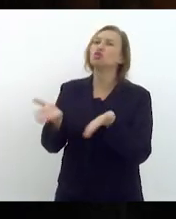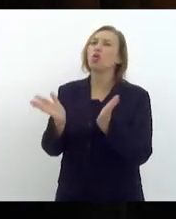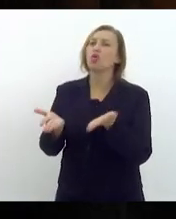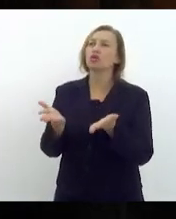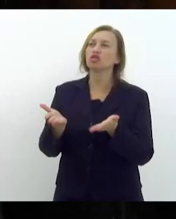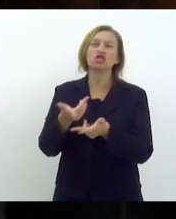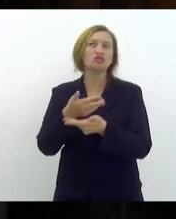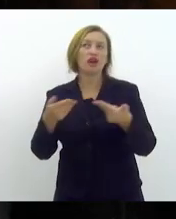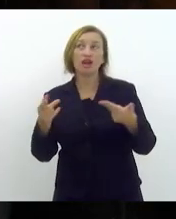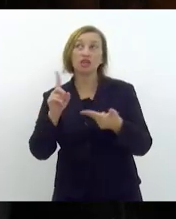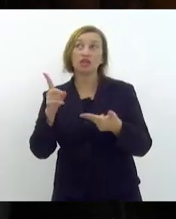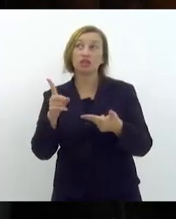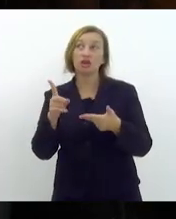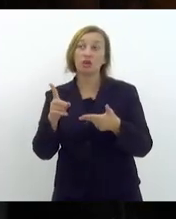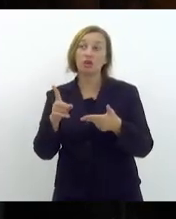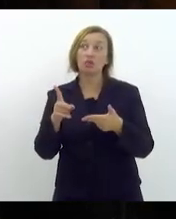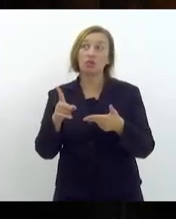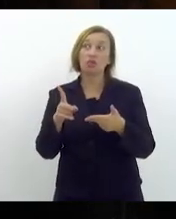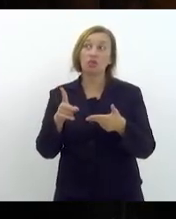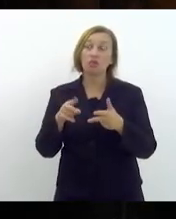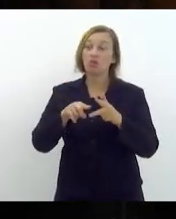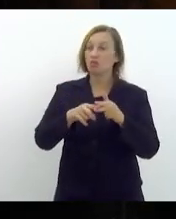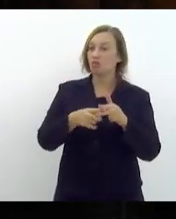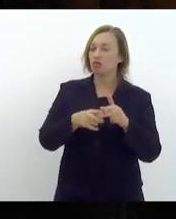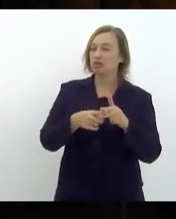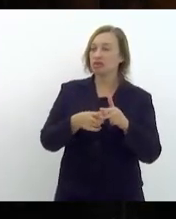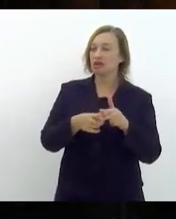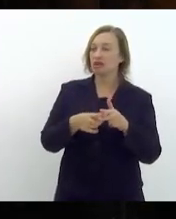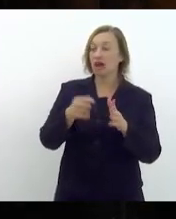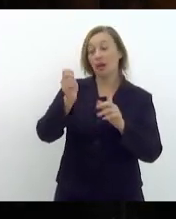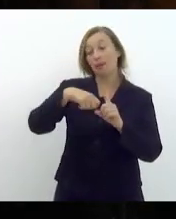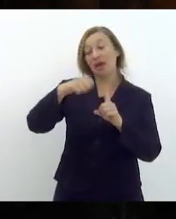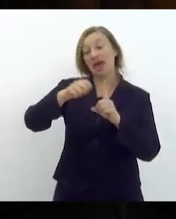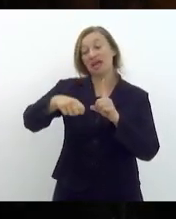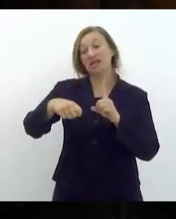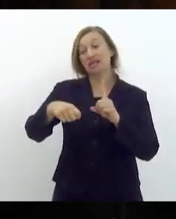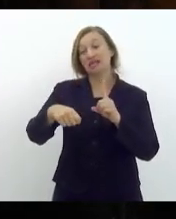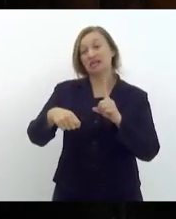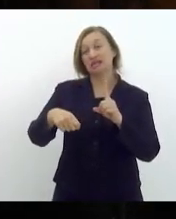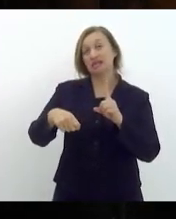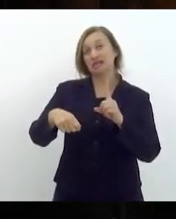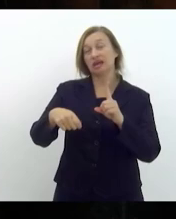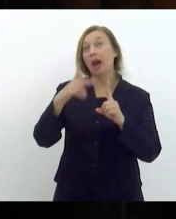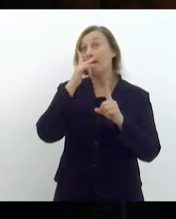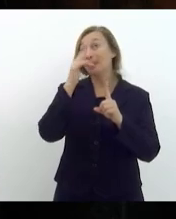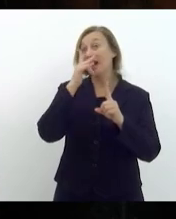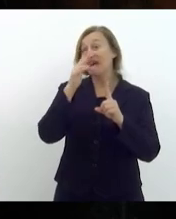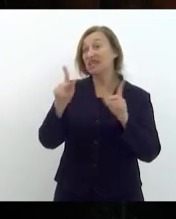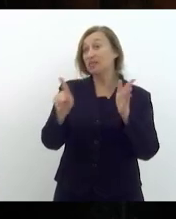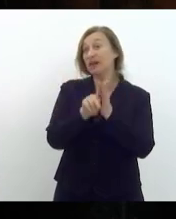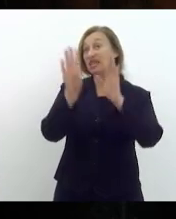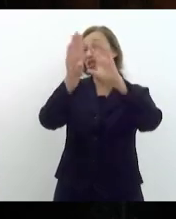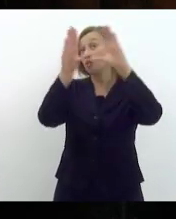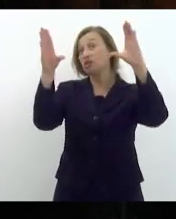não mexe durante meses essa taxa SELIC tá no céu 1375